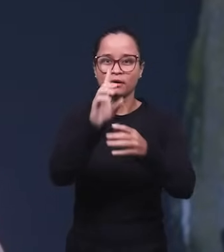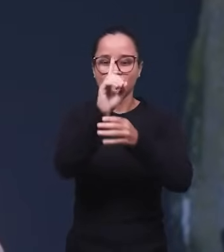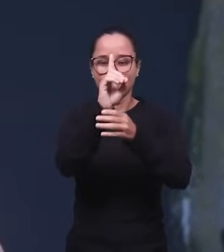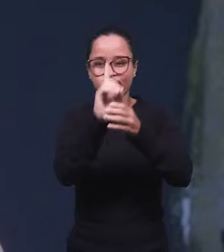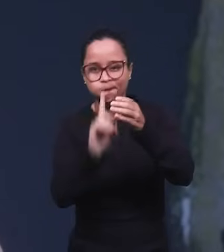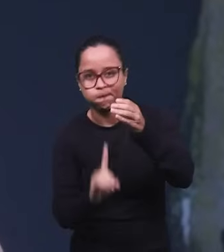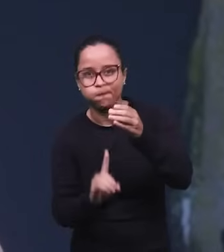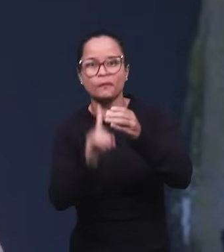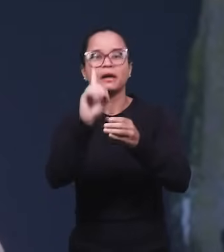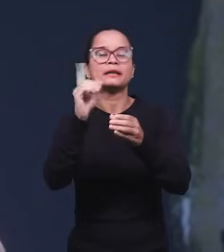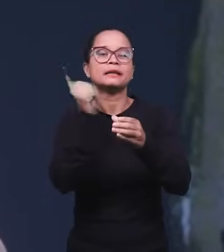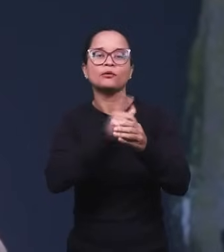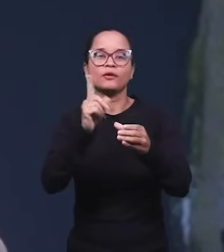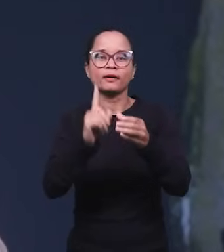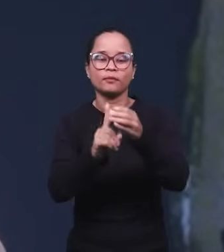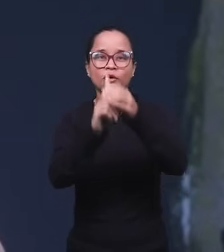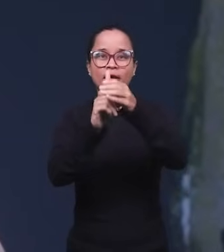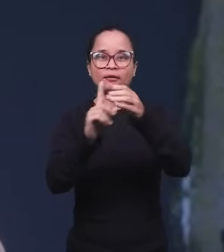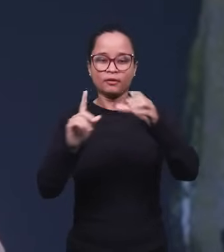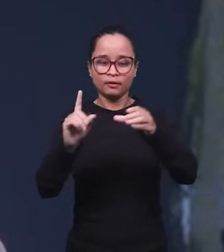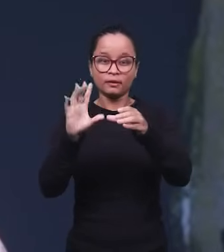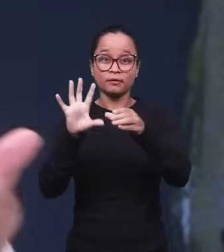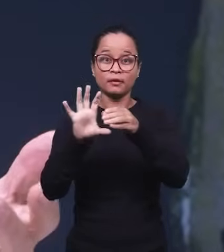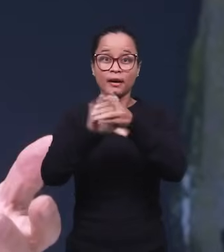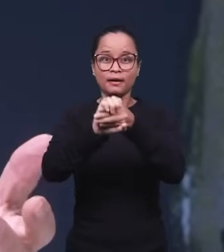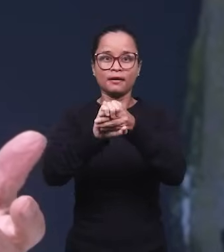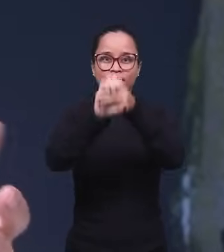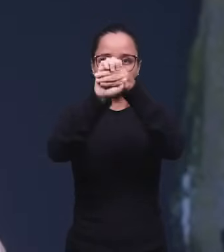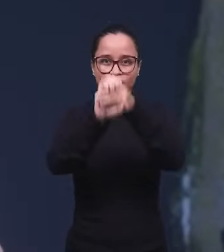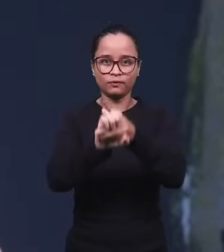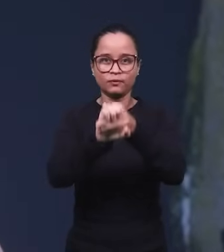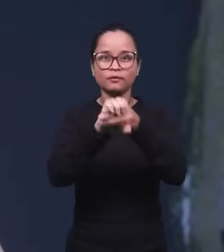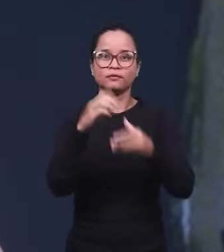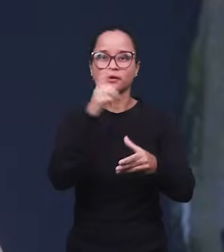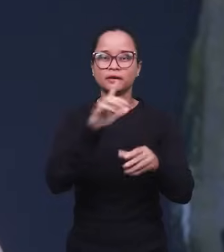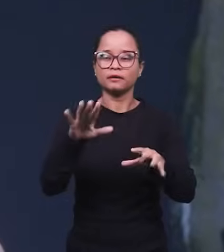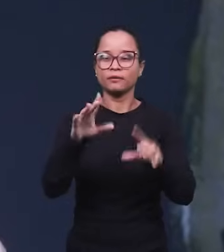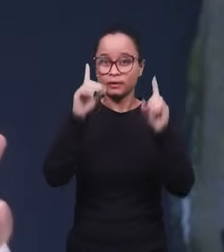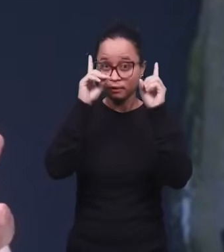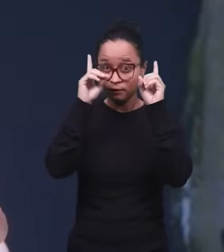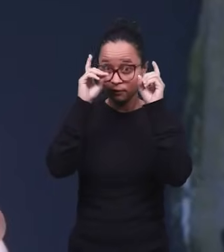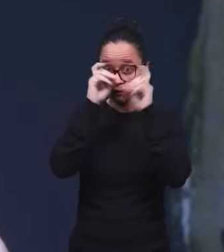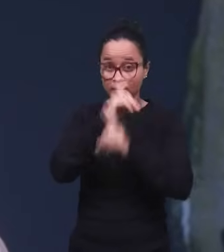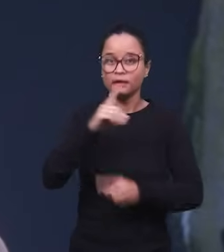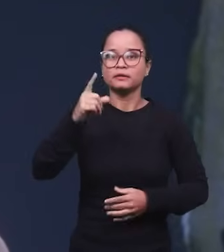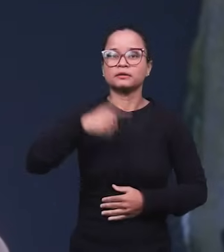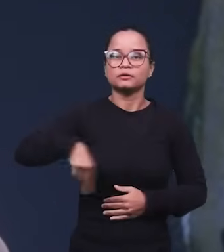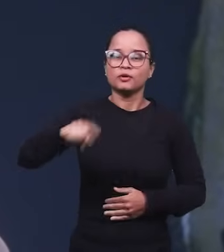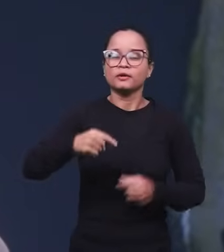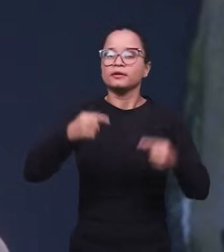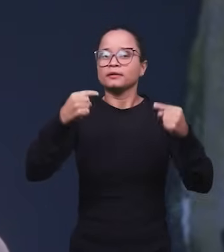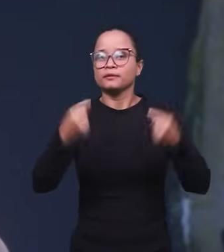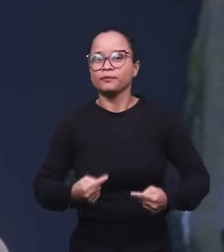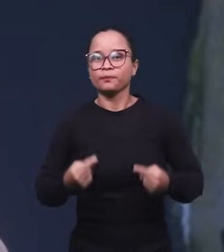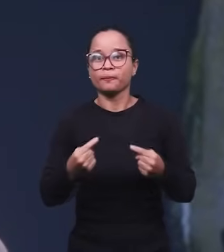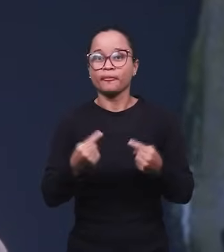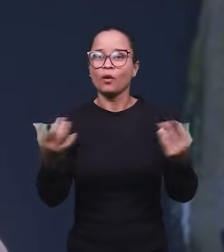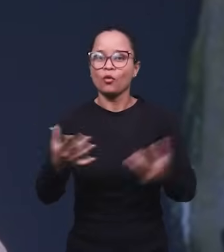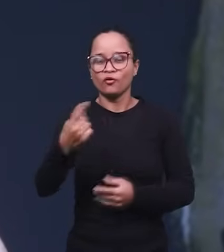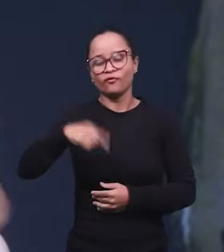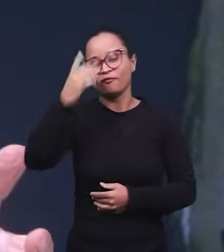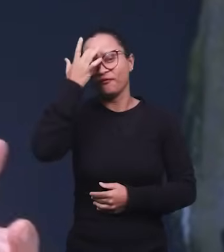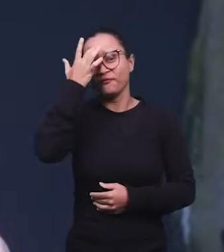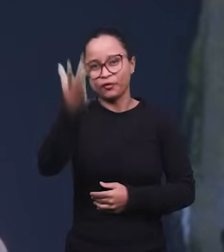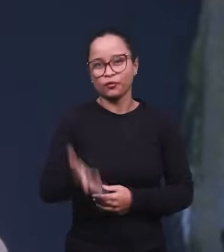que era. Então isso eram dificuldades, quer dizer, foram dificuldades que nós enfrentamos, né, desafios, e que nós hoje já temos